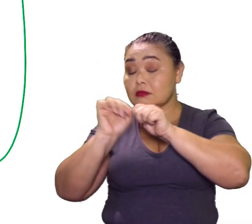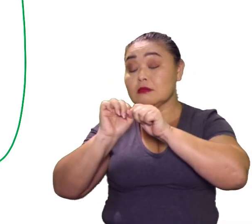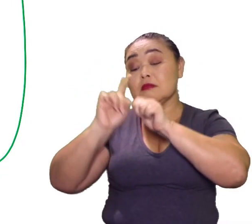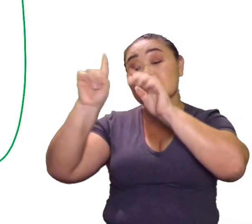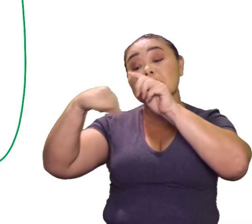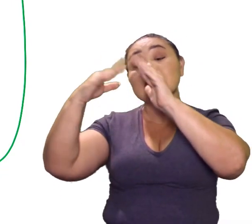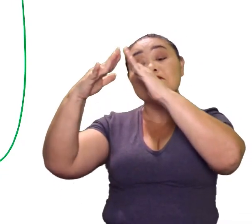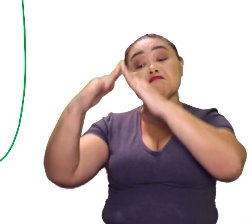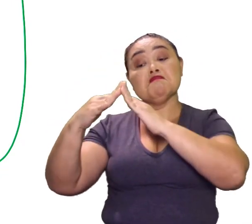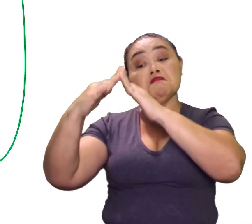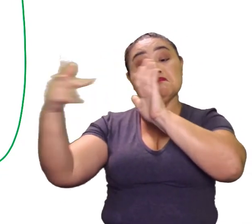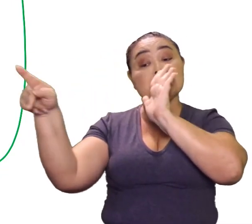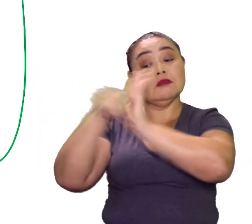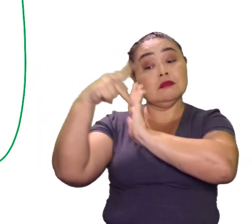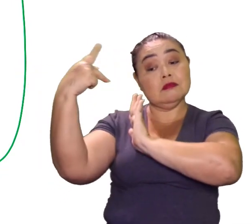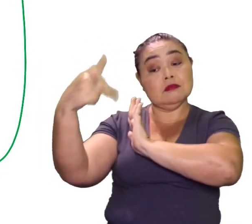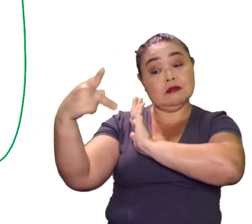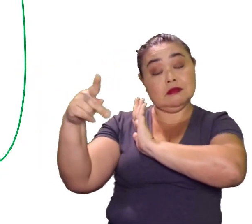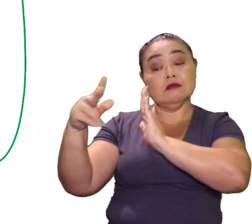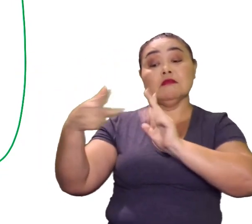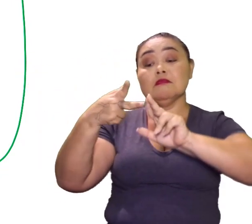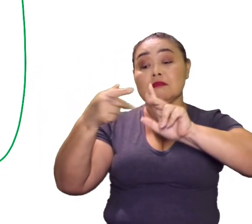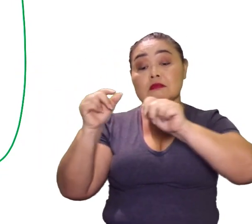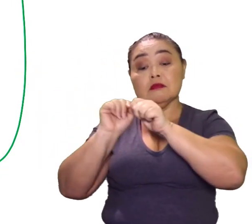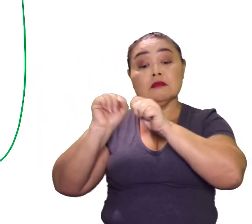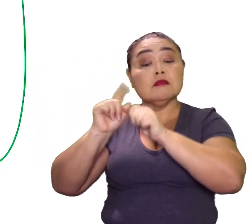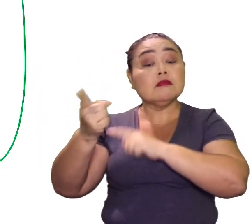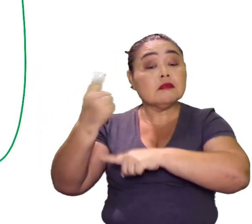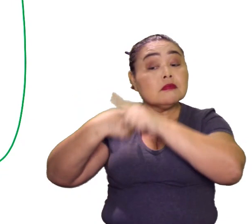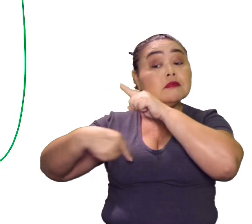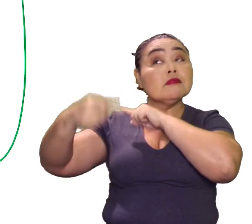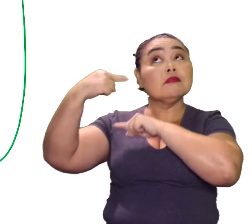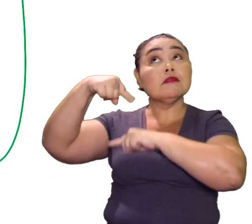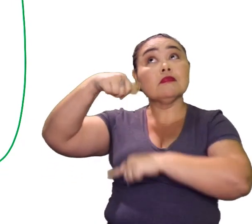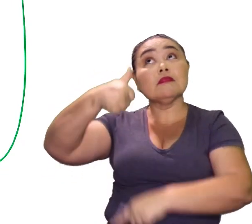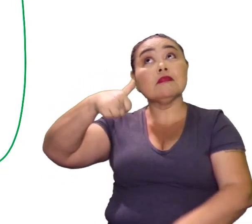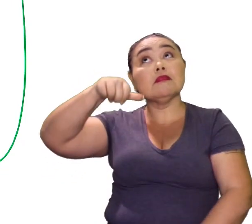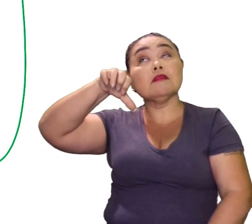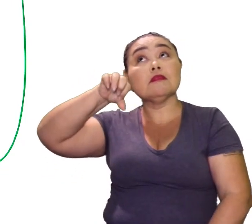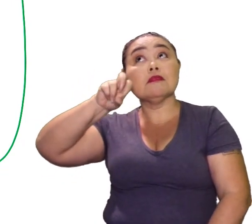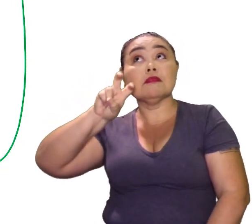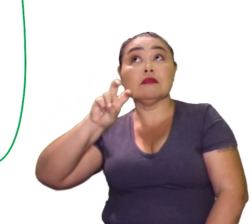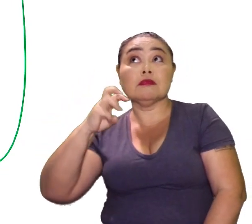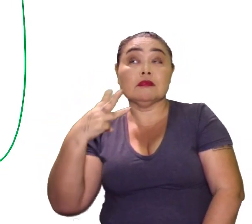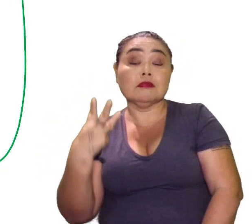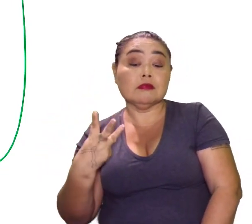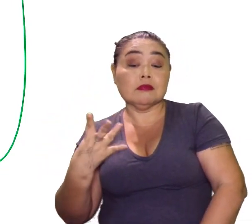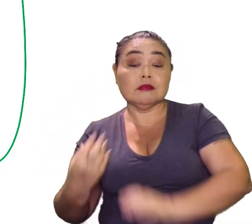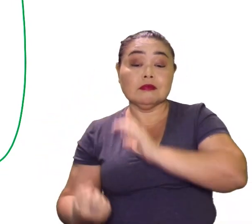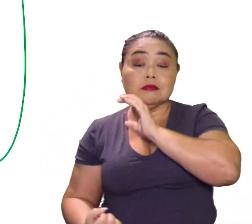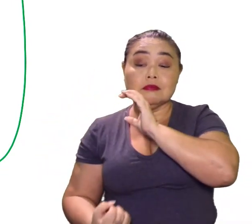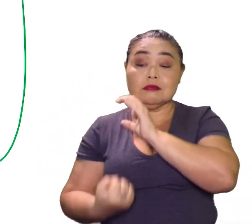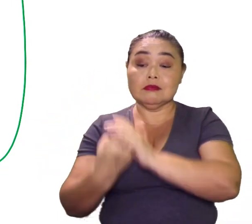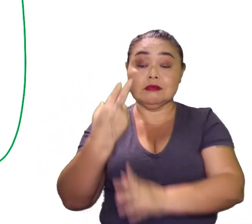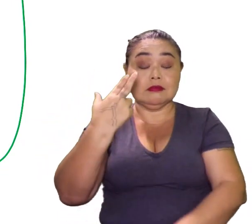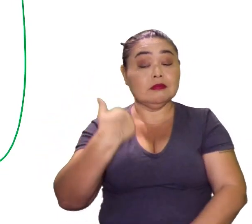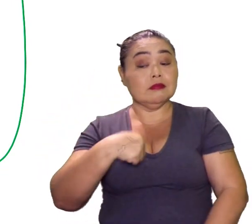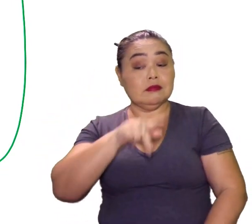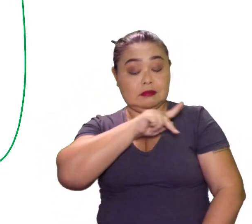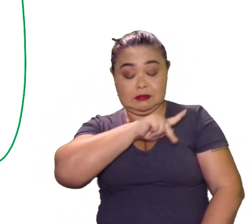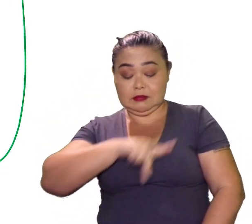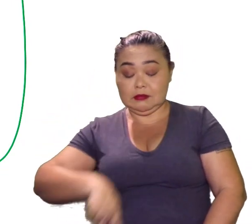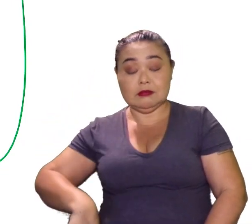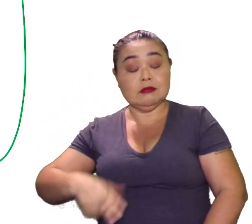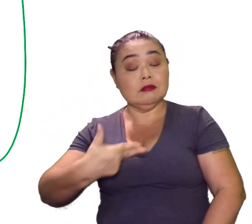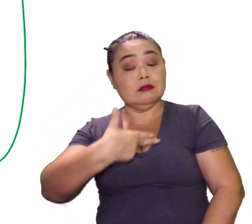de moradia. E lá em 1953, foi criada por Getúlio Vargas esse